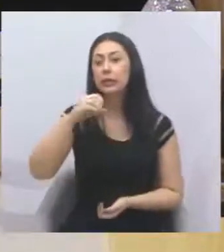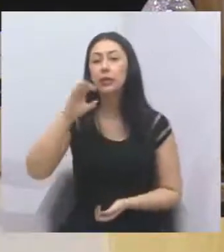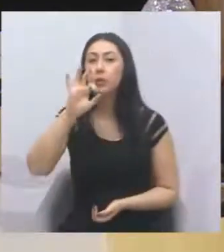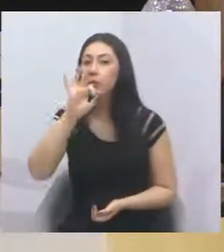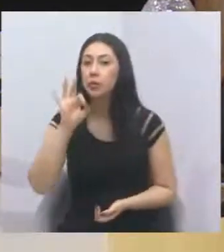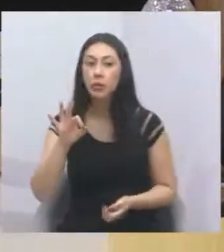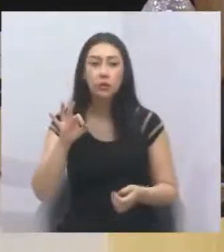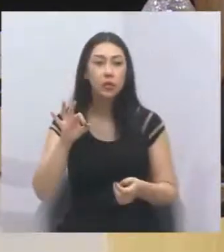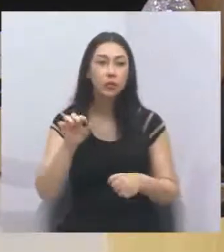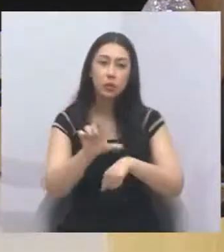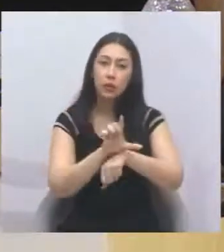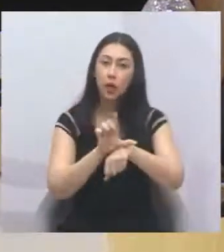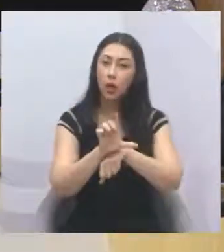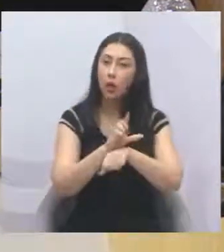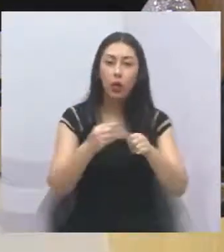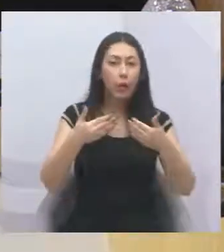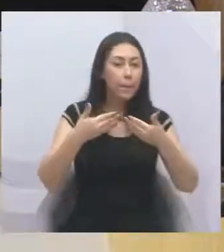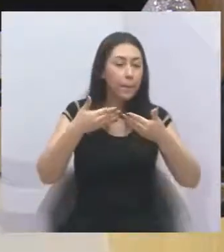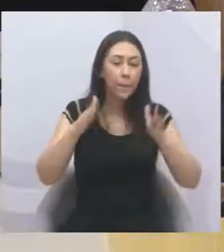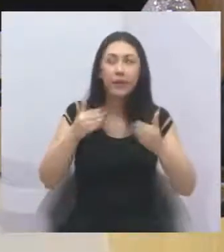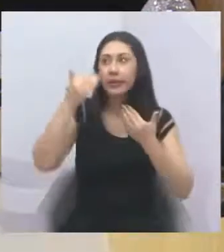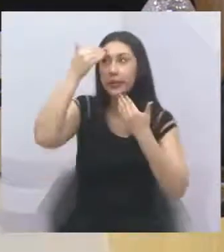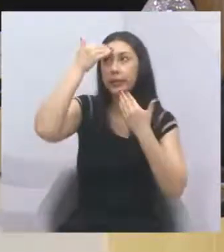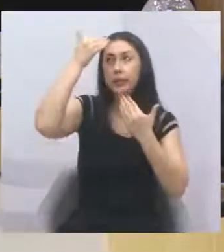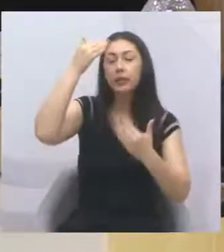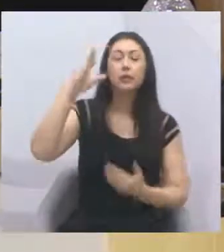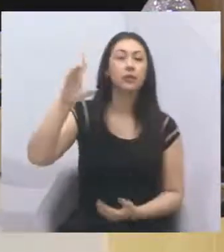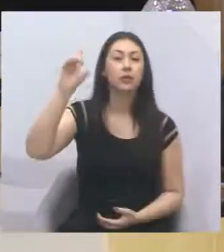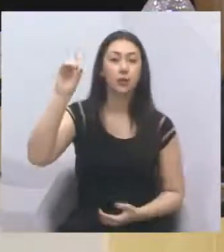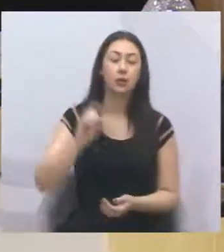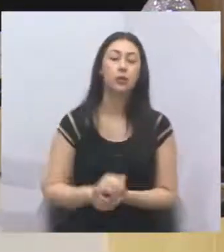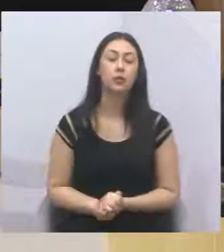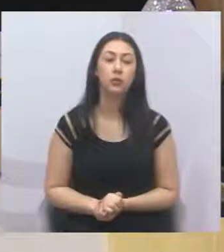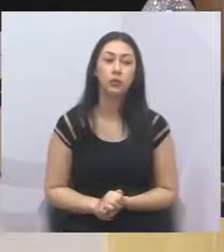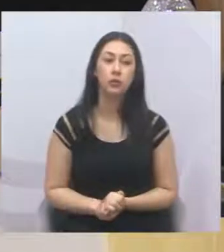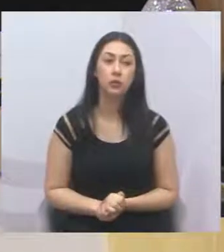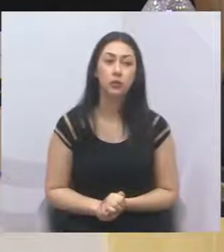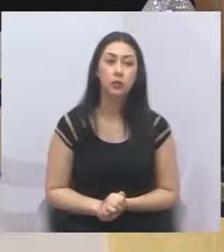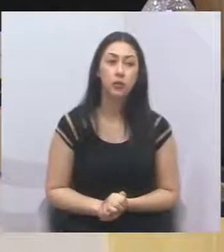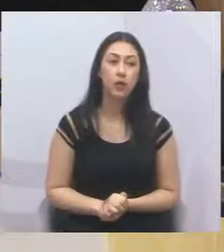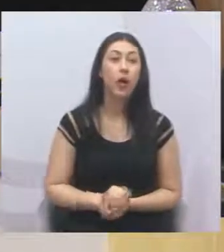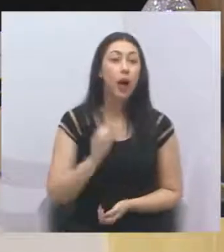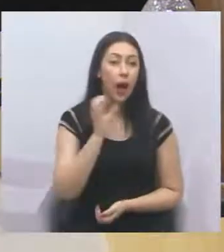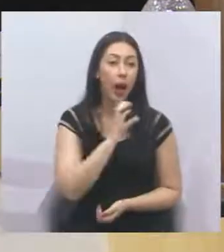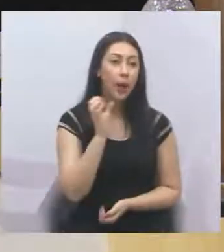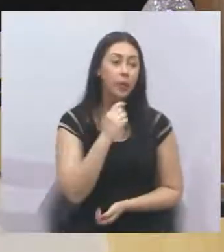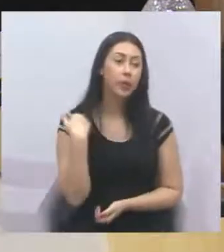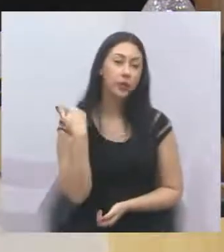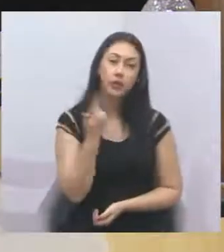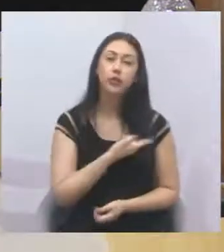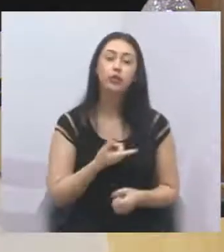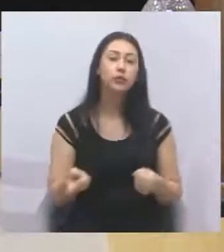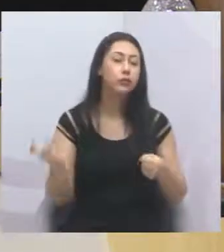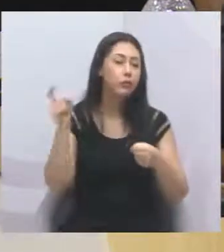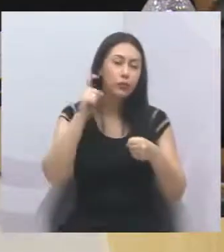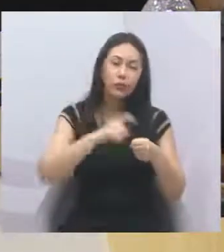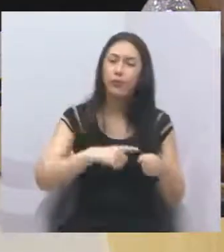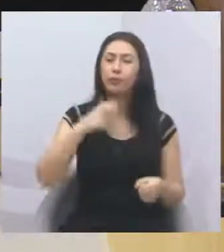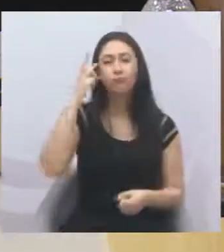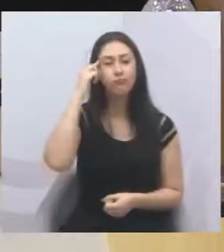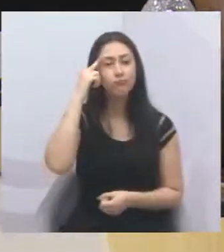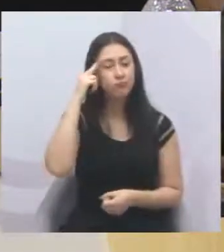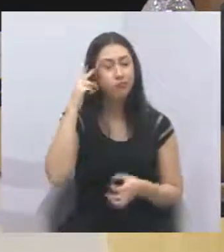comércio funcionando, graças a Deus. Até que, enfim, isso aí, logo, logo, nós teremos aí uma liberação